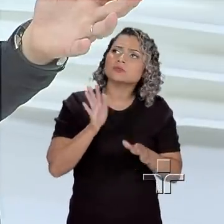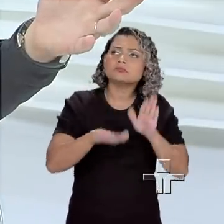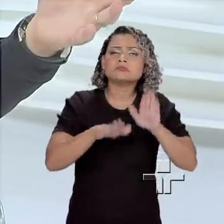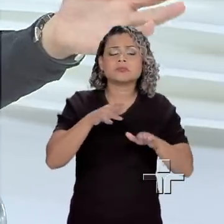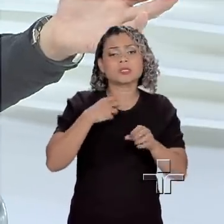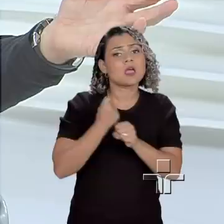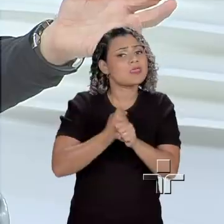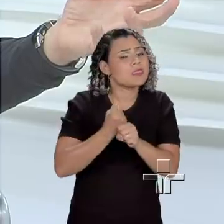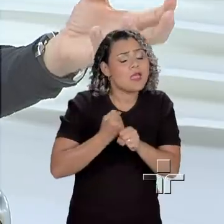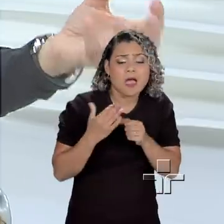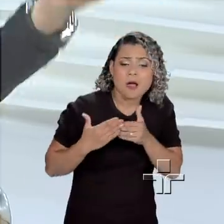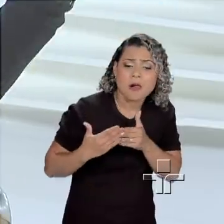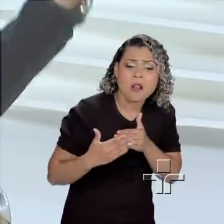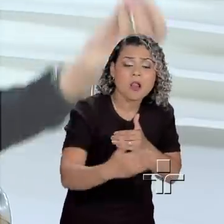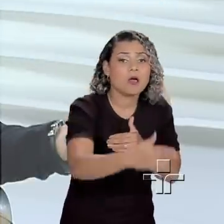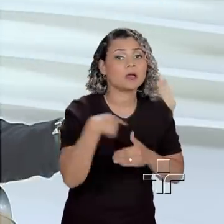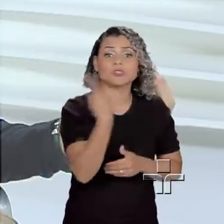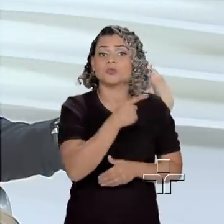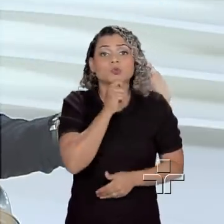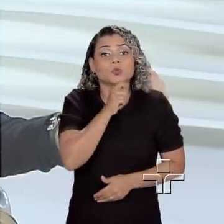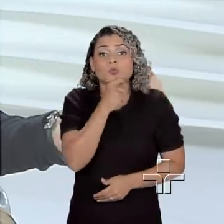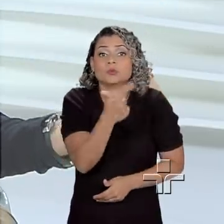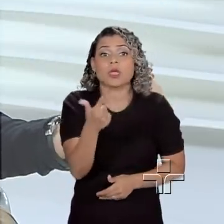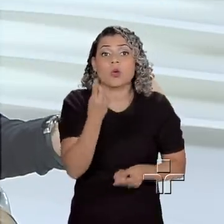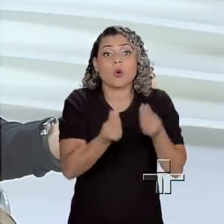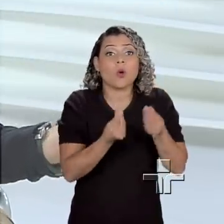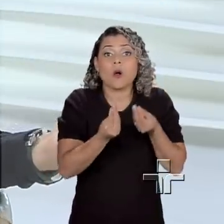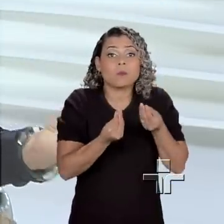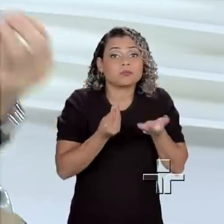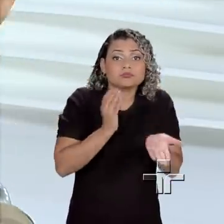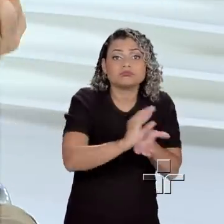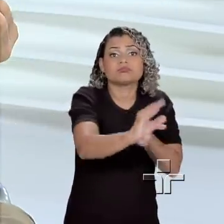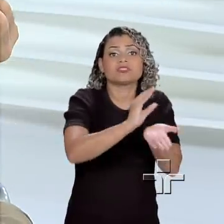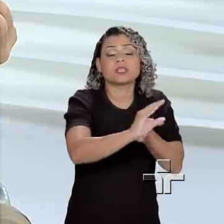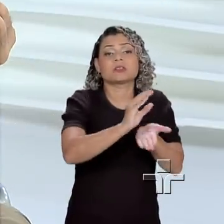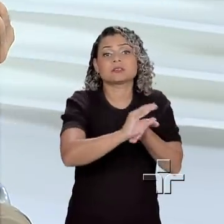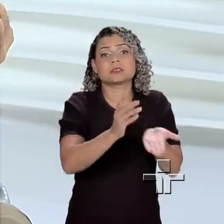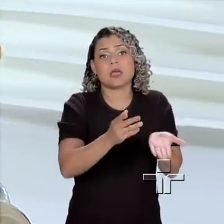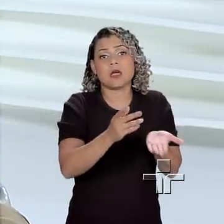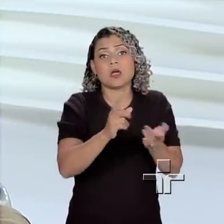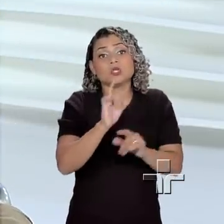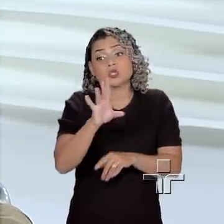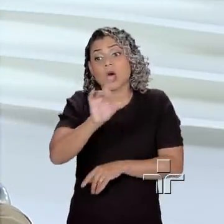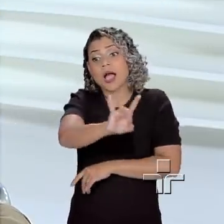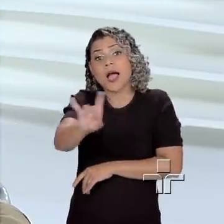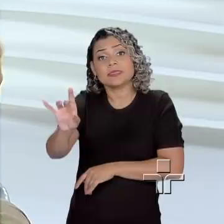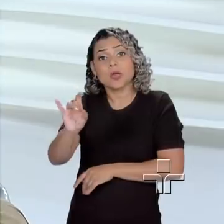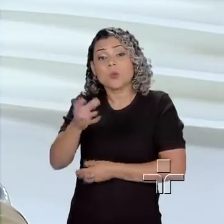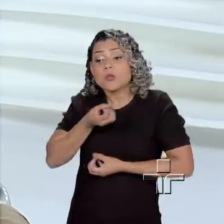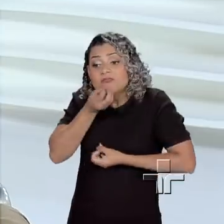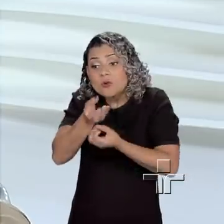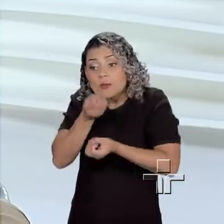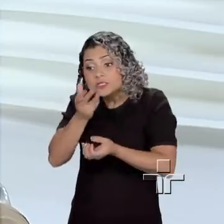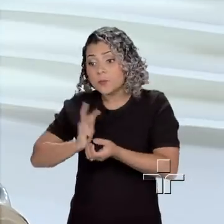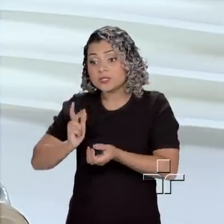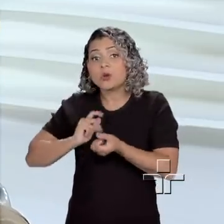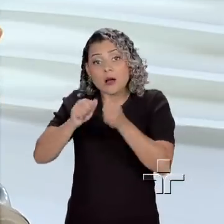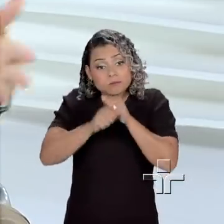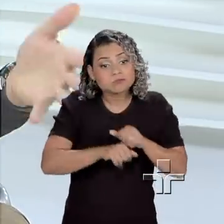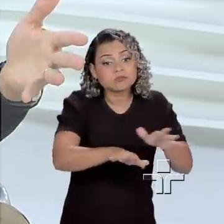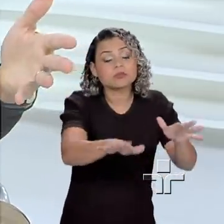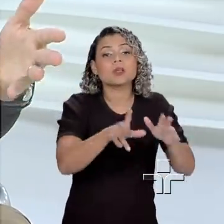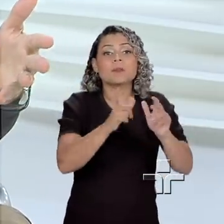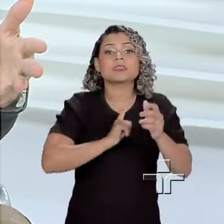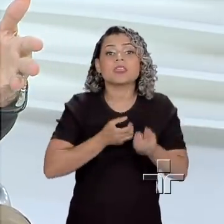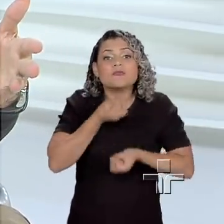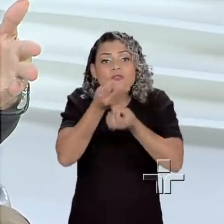tenha como financiar modelos de negócio online, a não ser com parte dos dados dos usuários para fomentar, por exemplo, anúncios dirigidos